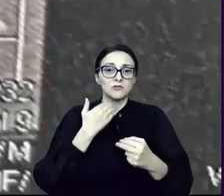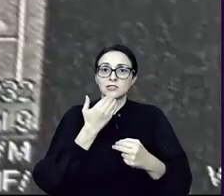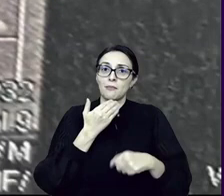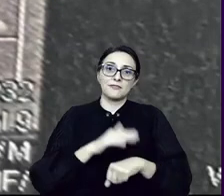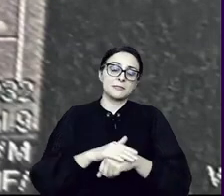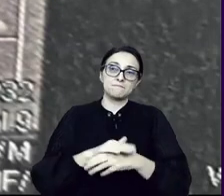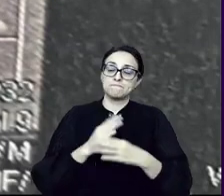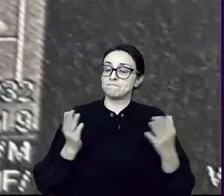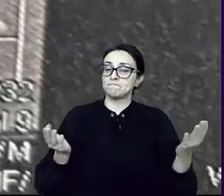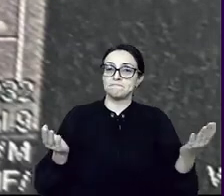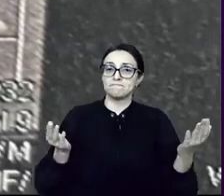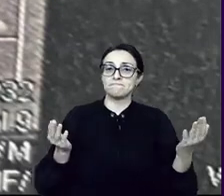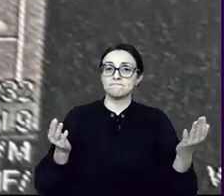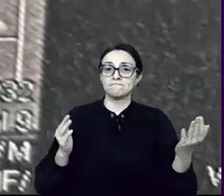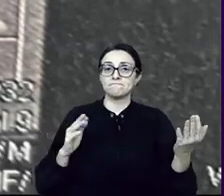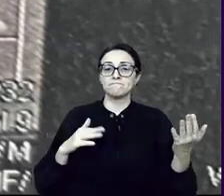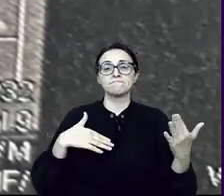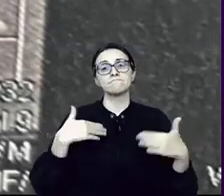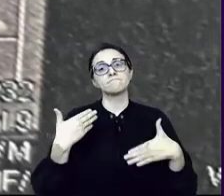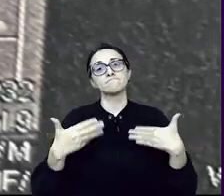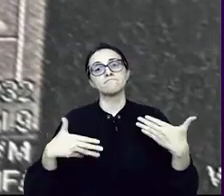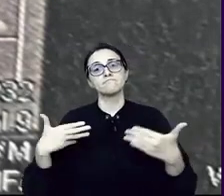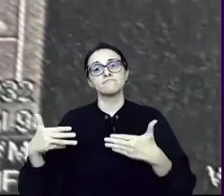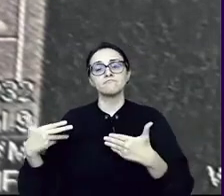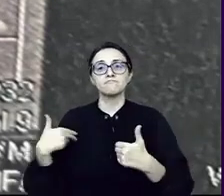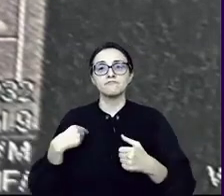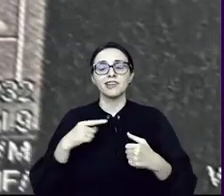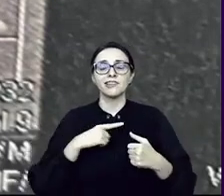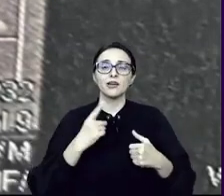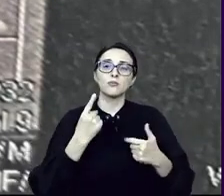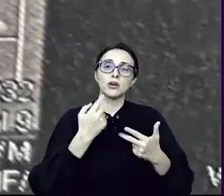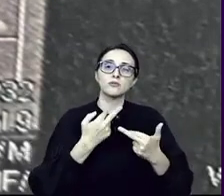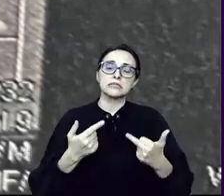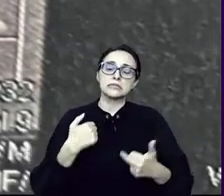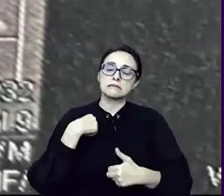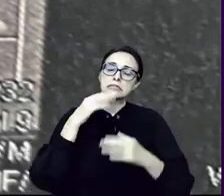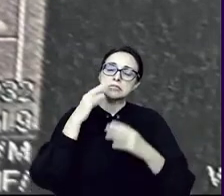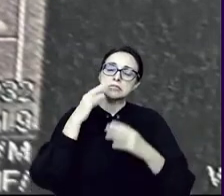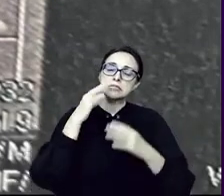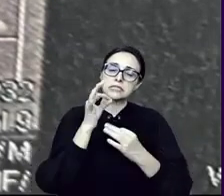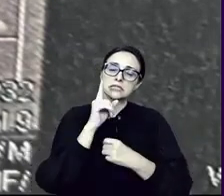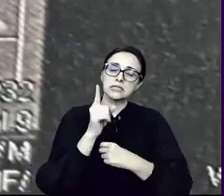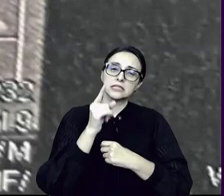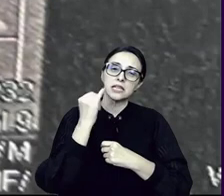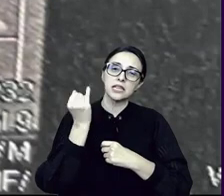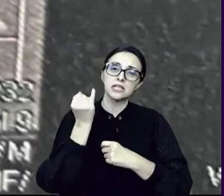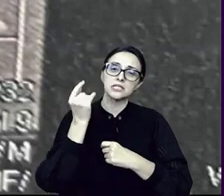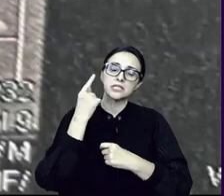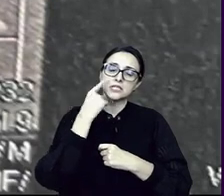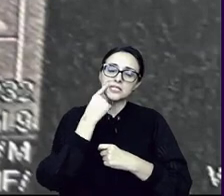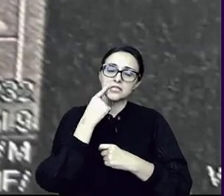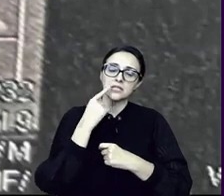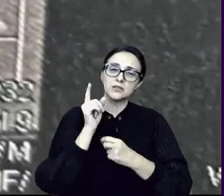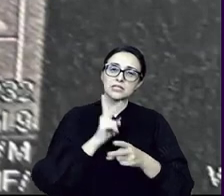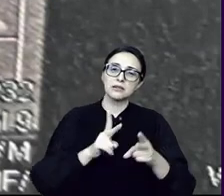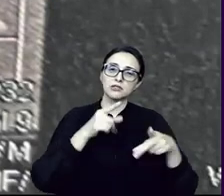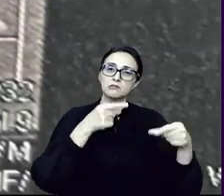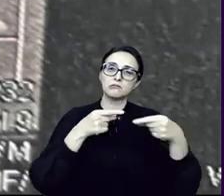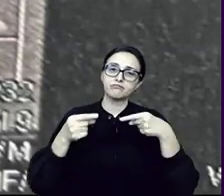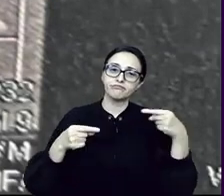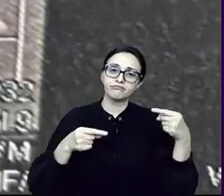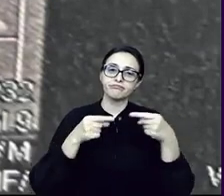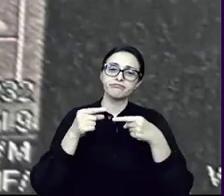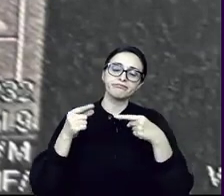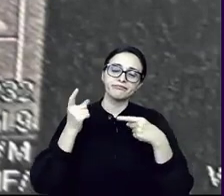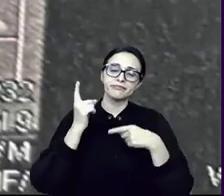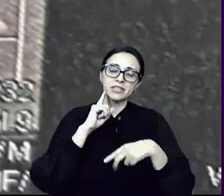fazer. Não, eu tenho uma questão que me chama muita atenção, e eu costumo sempre discutir isso,